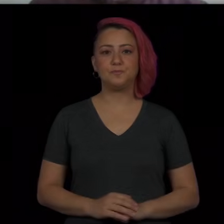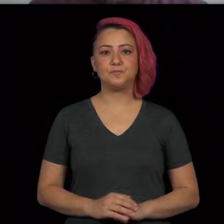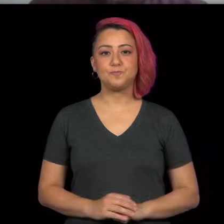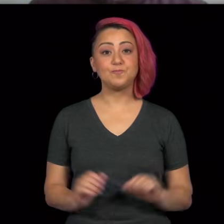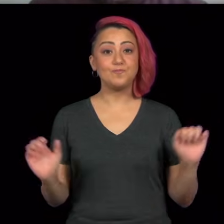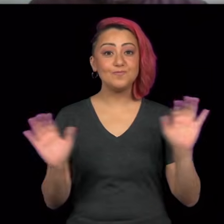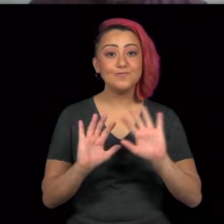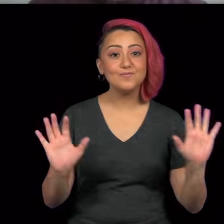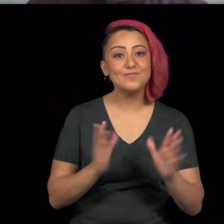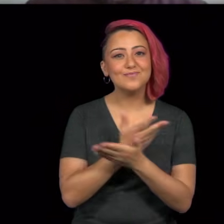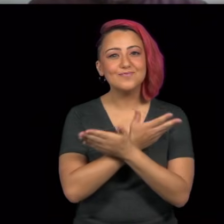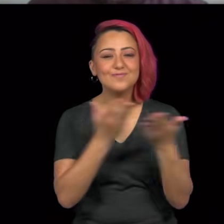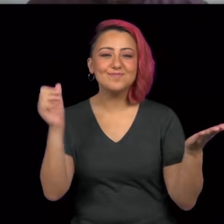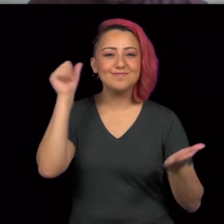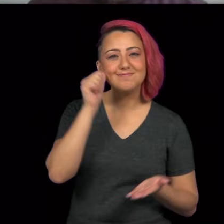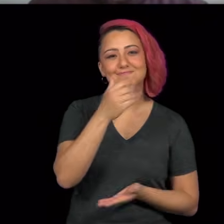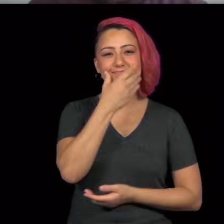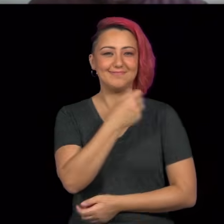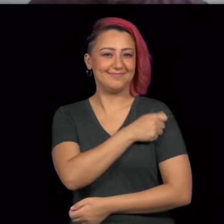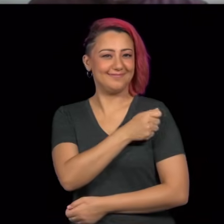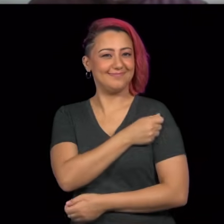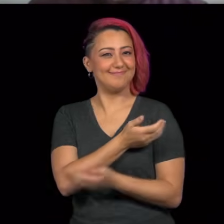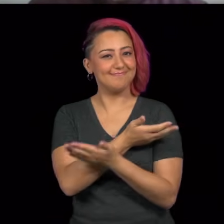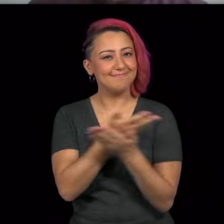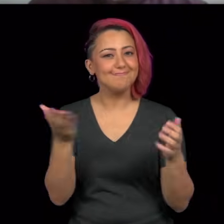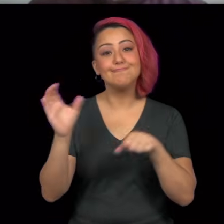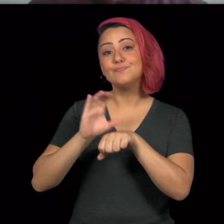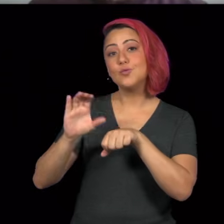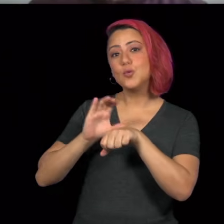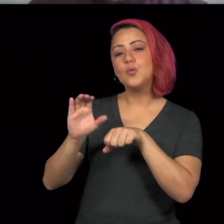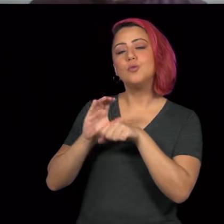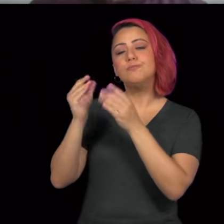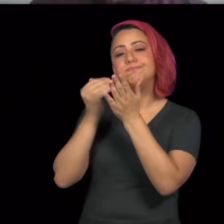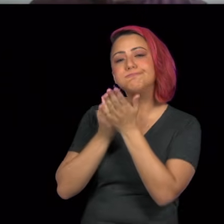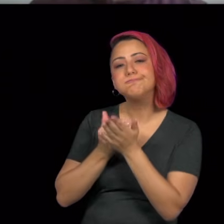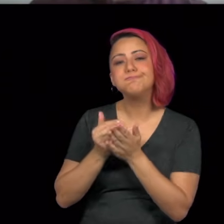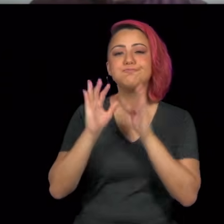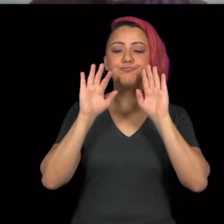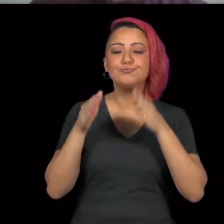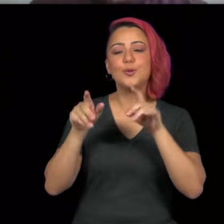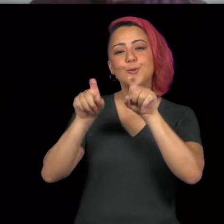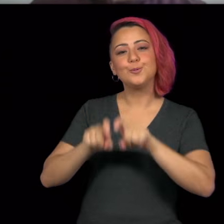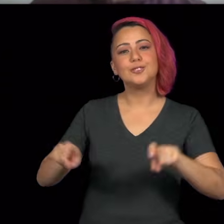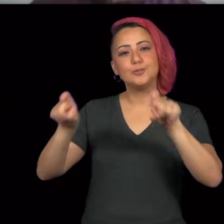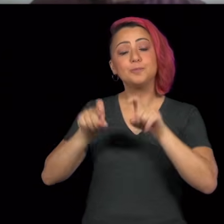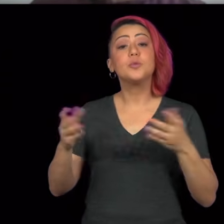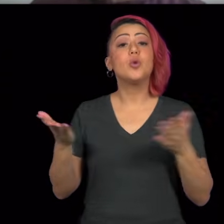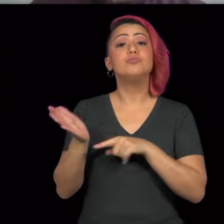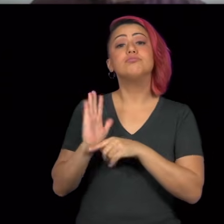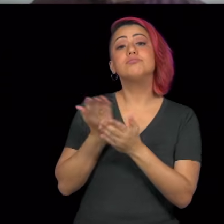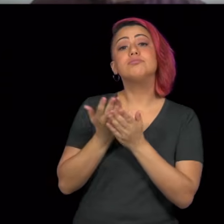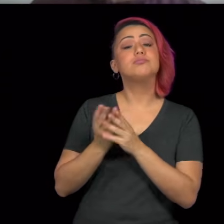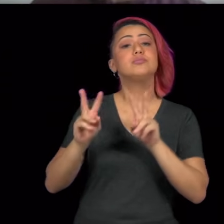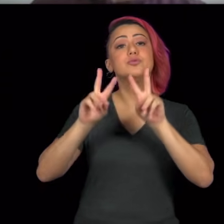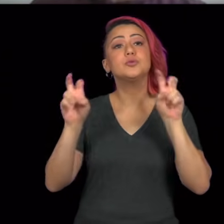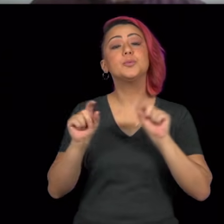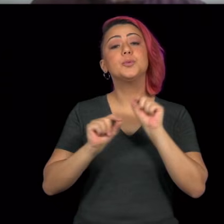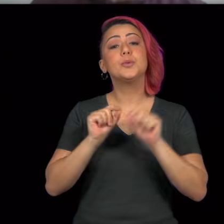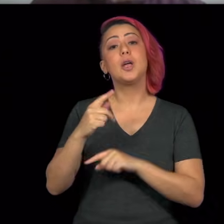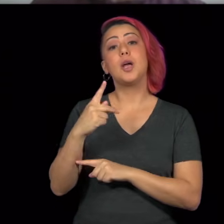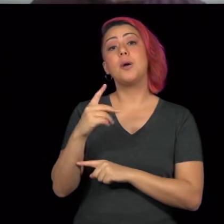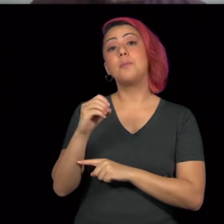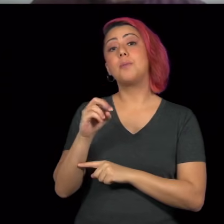Olá, alunas e alunos do curso de Introdução a Conceitos de Computação. Nessa videoaula eu vou falar de portas lógicas e